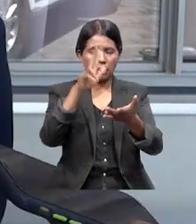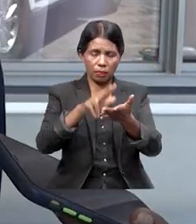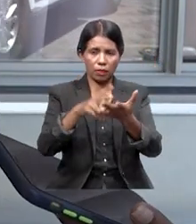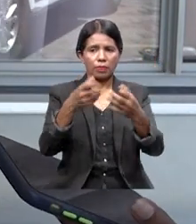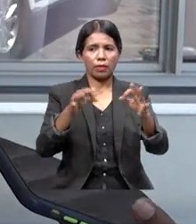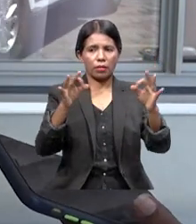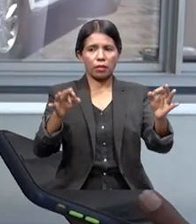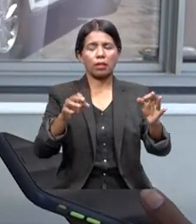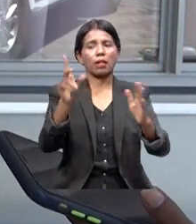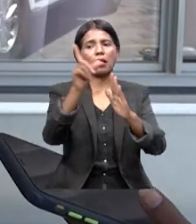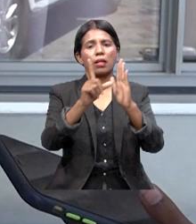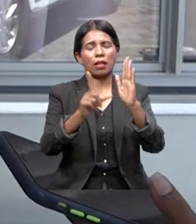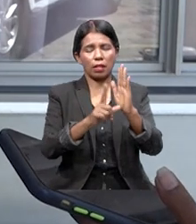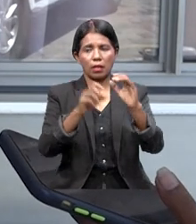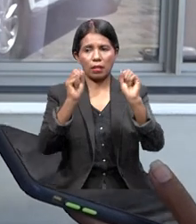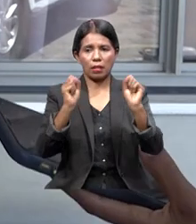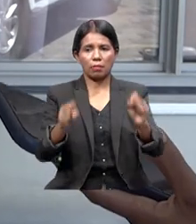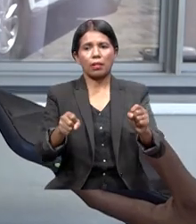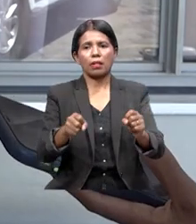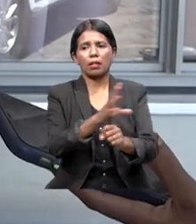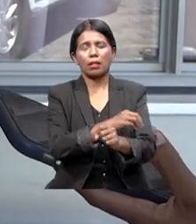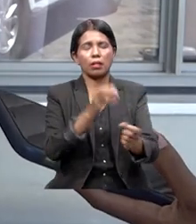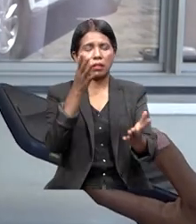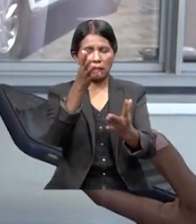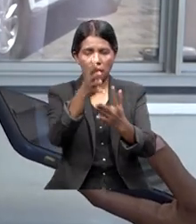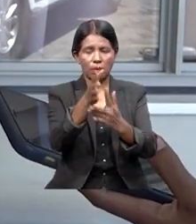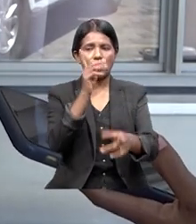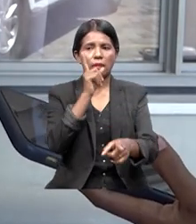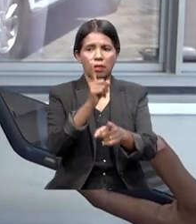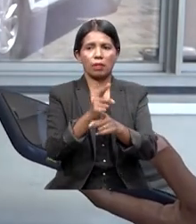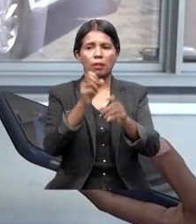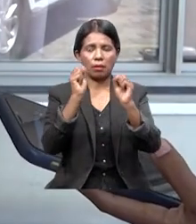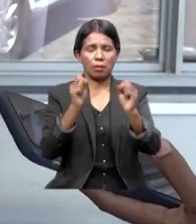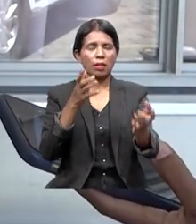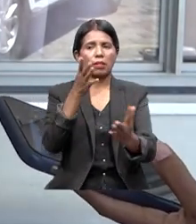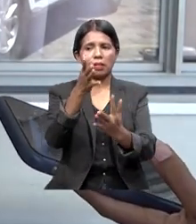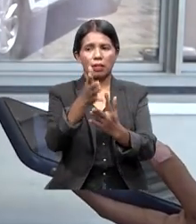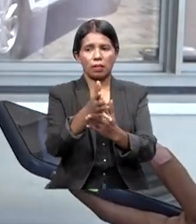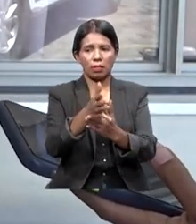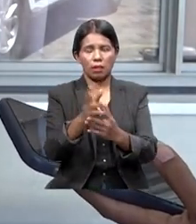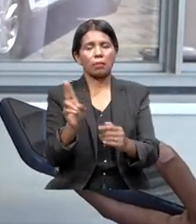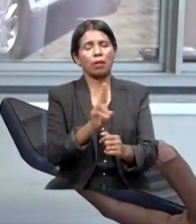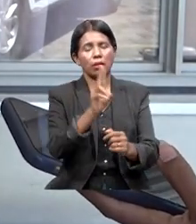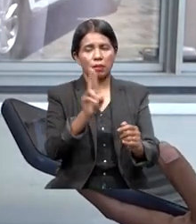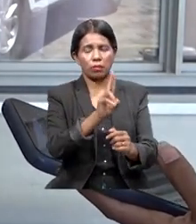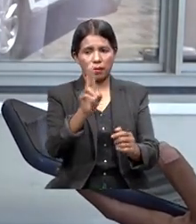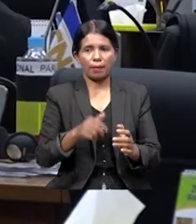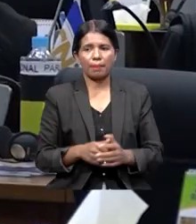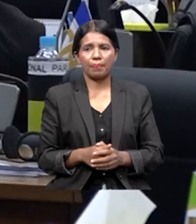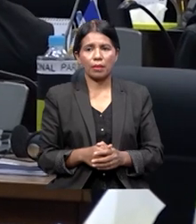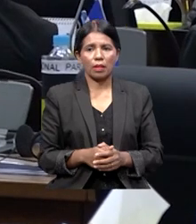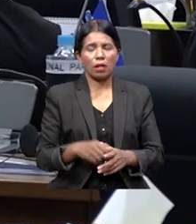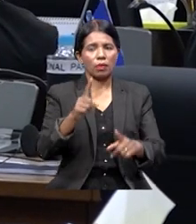nome foi em Leine considera entrada em vigor depois mas foi em Bele tama baia nem aplicação. Antes de moça Fulan